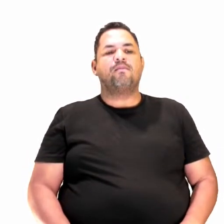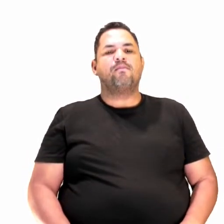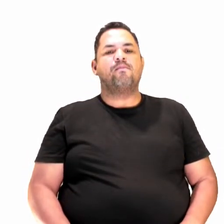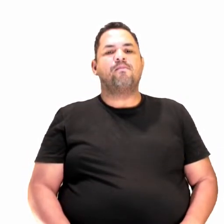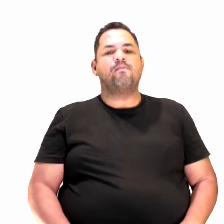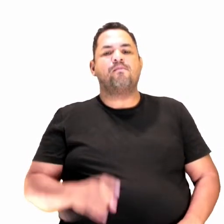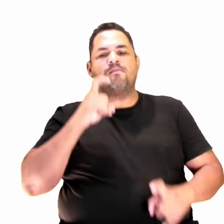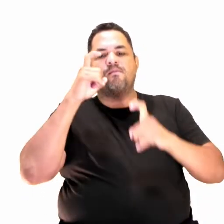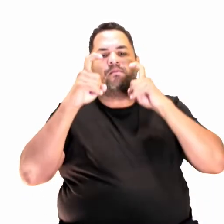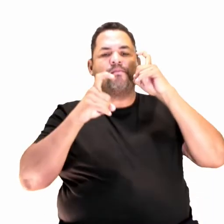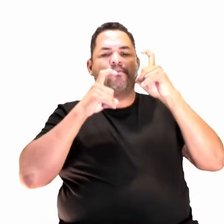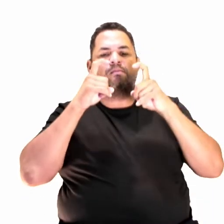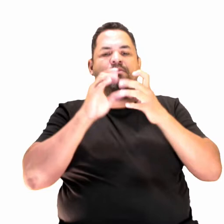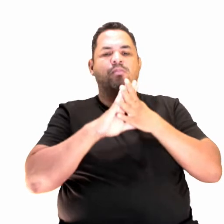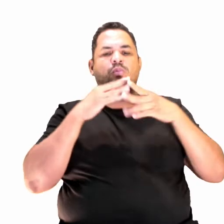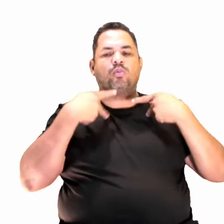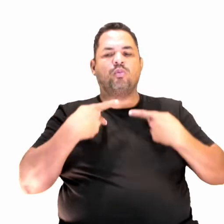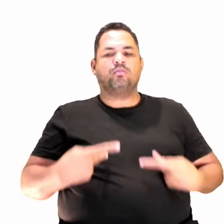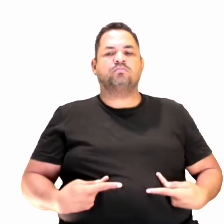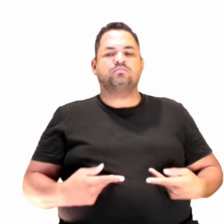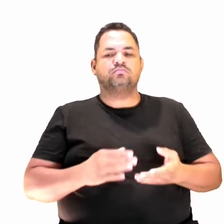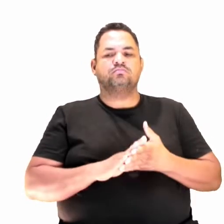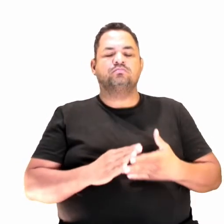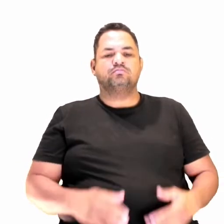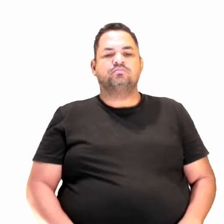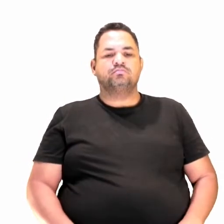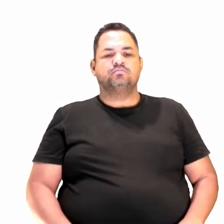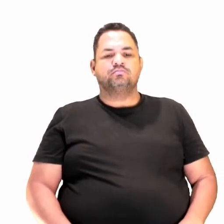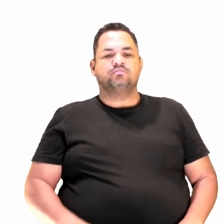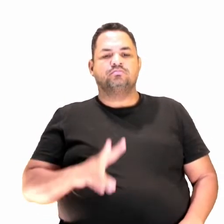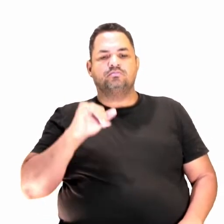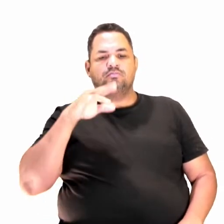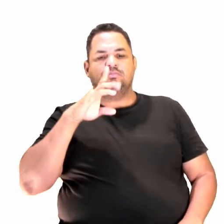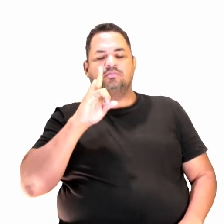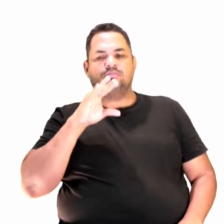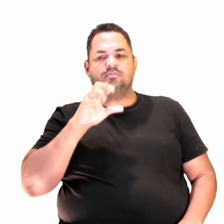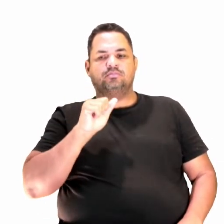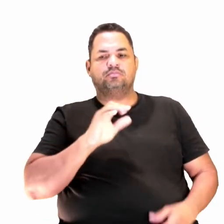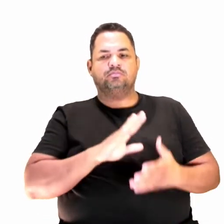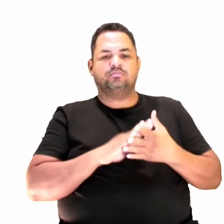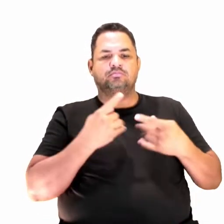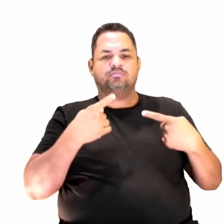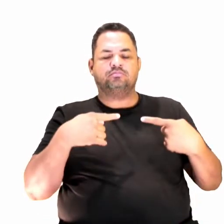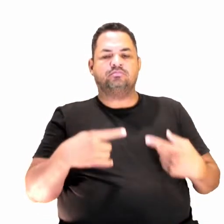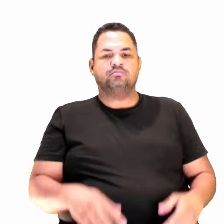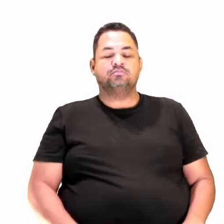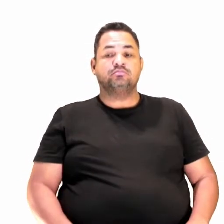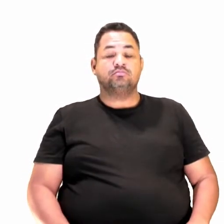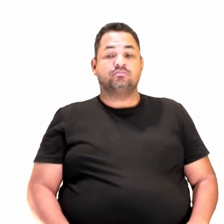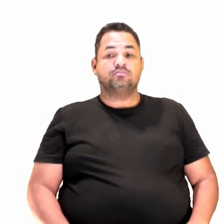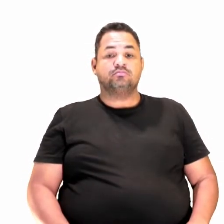uma preocupação obsessiva com o corpo. Então, a vigorexia é o contrário, né? Não que é o contrário, mas assim,